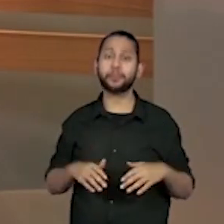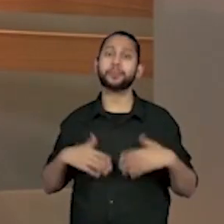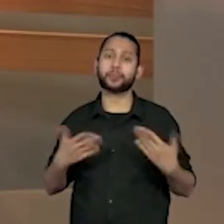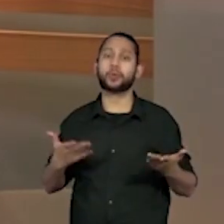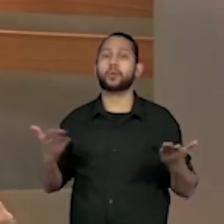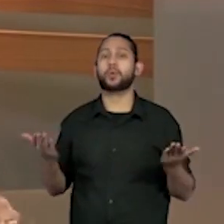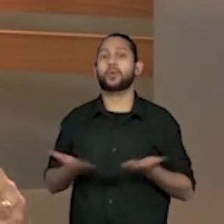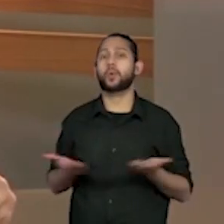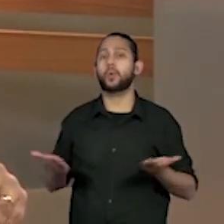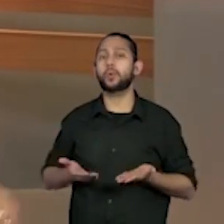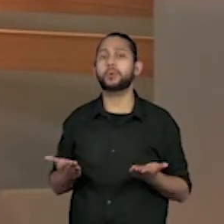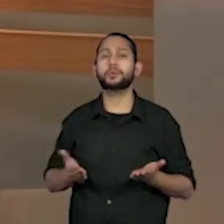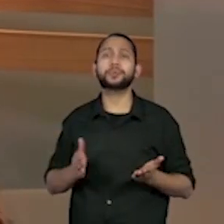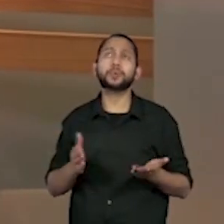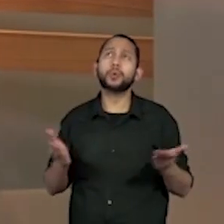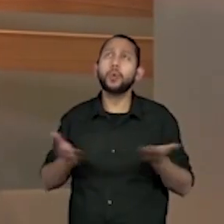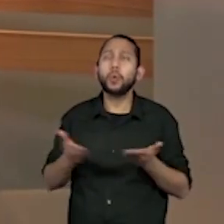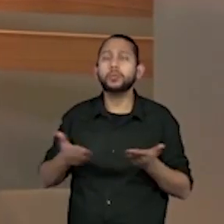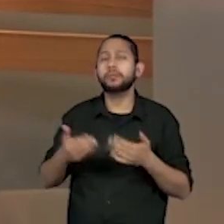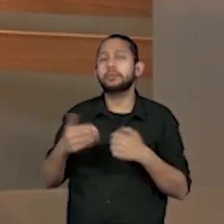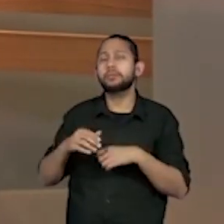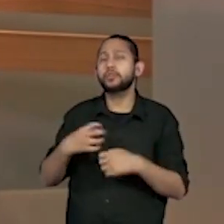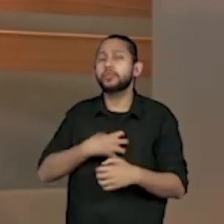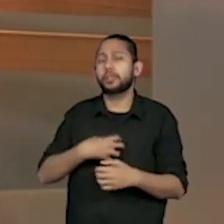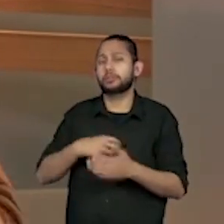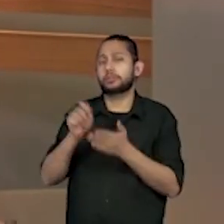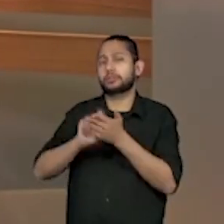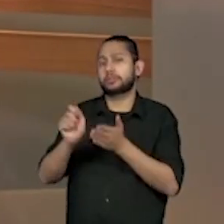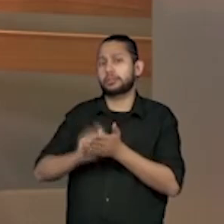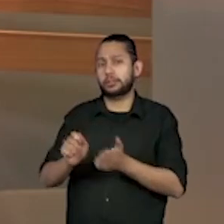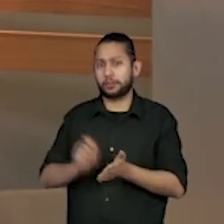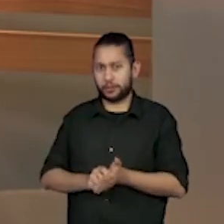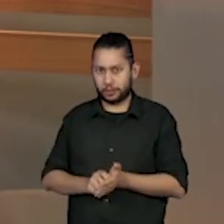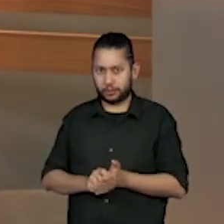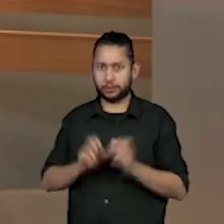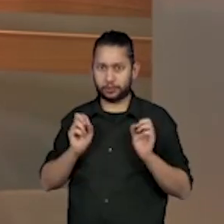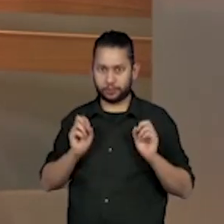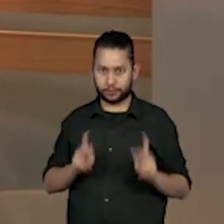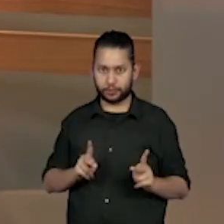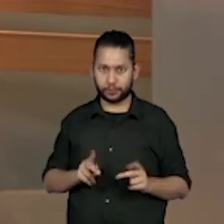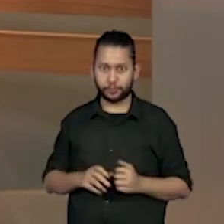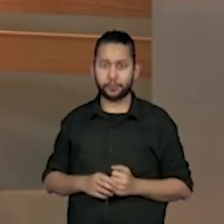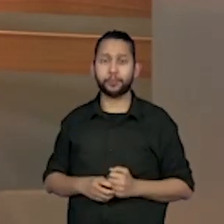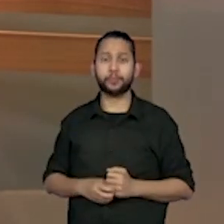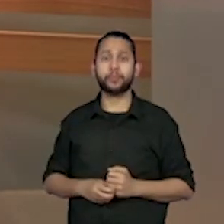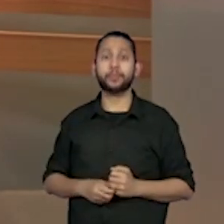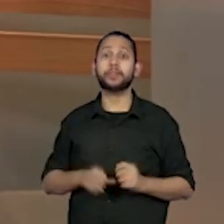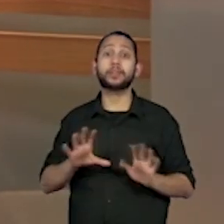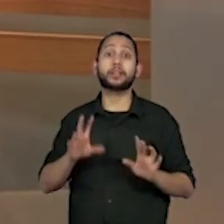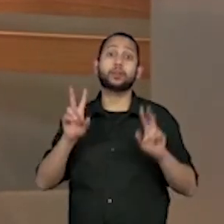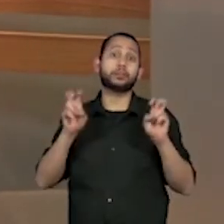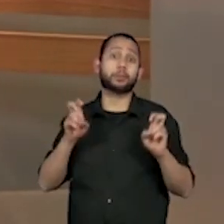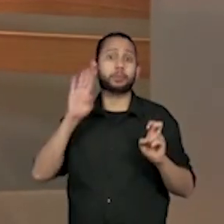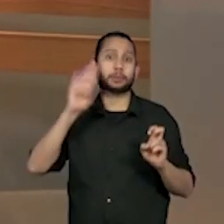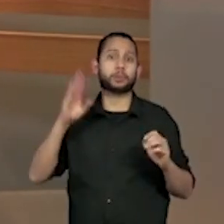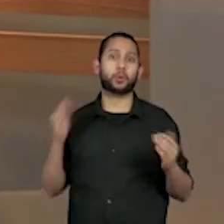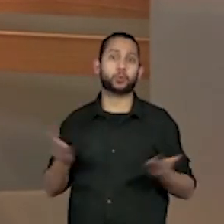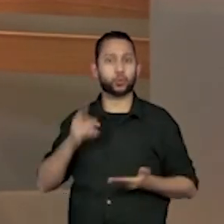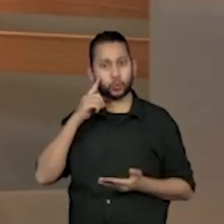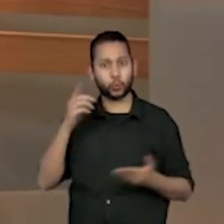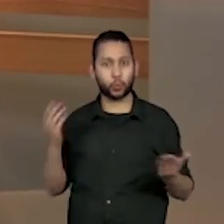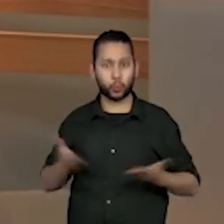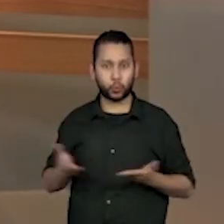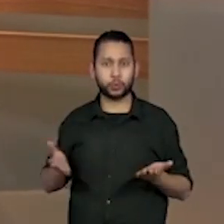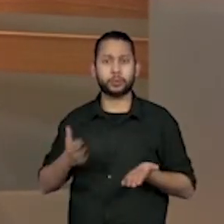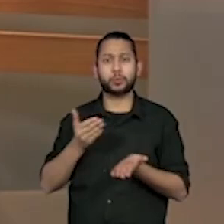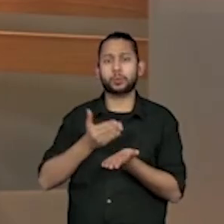hoje a gente vai falar um pouquinho de escrita, de leitura e de representação gráfica, tá? Esse é o assunto principal de hoje, para